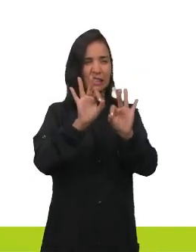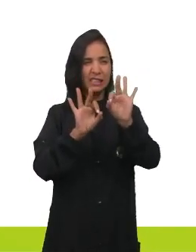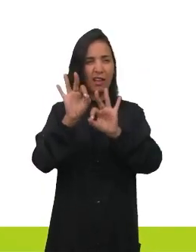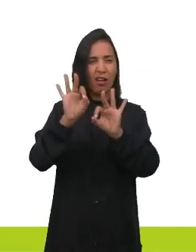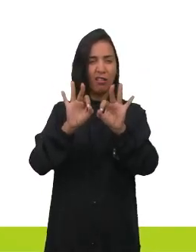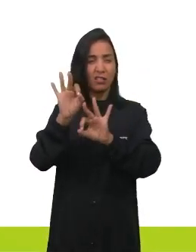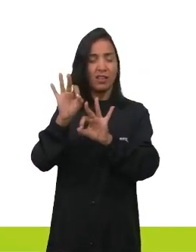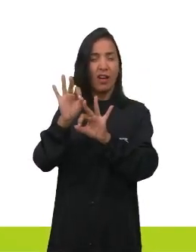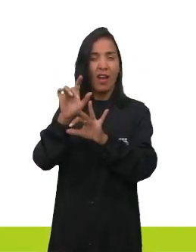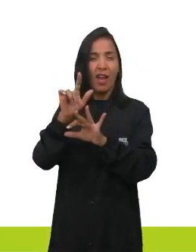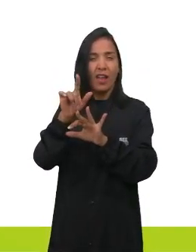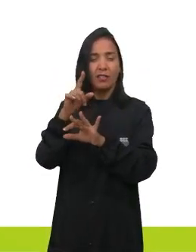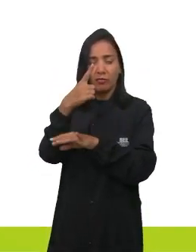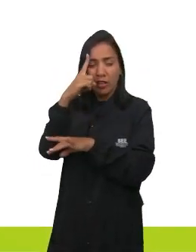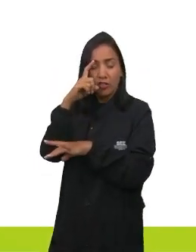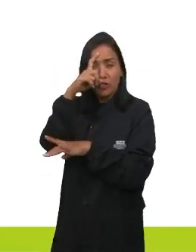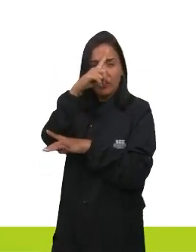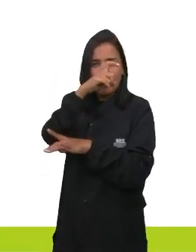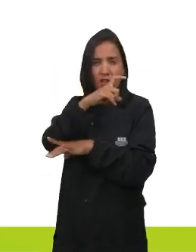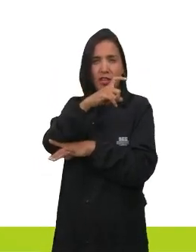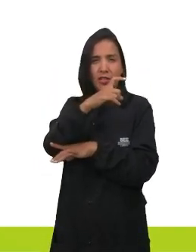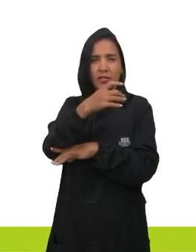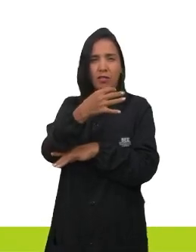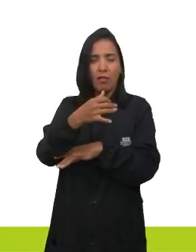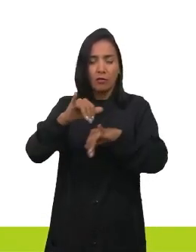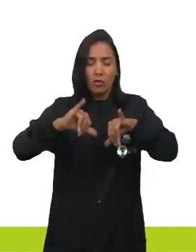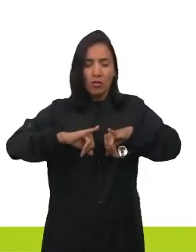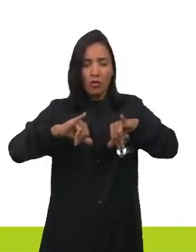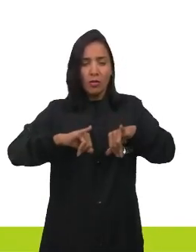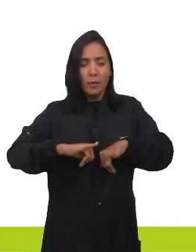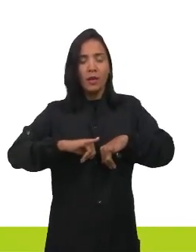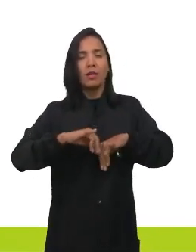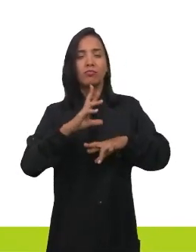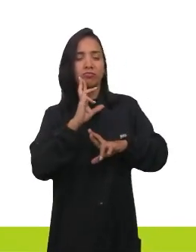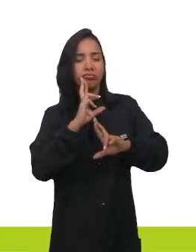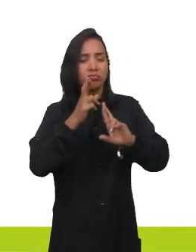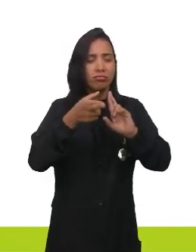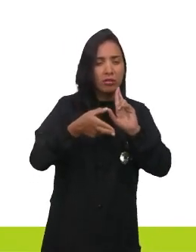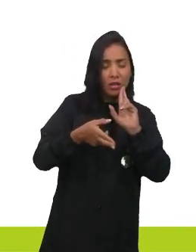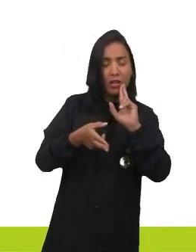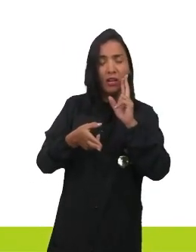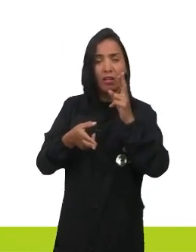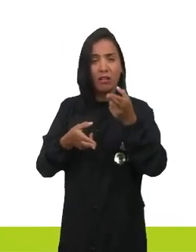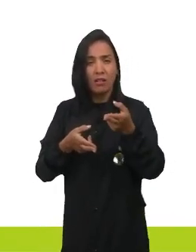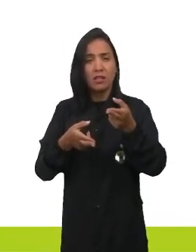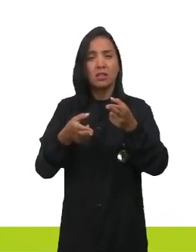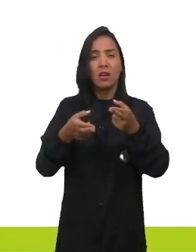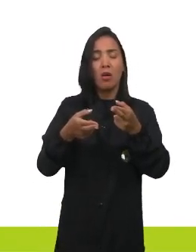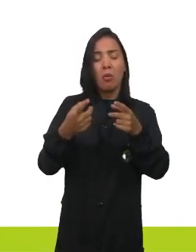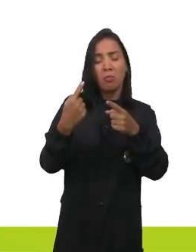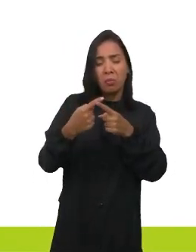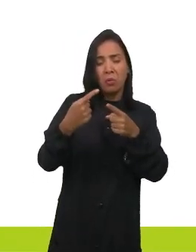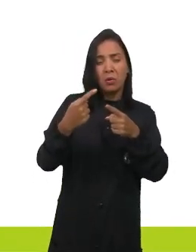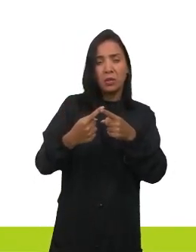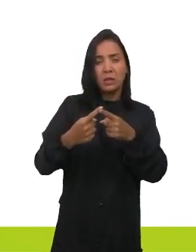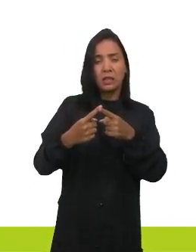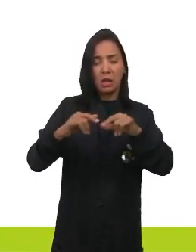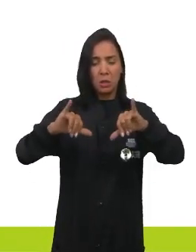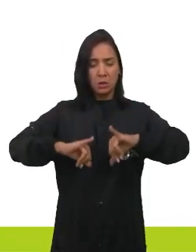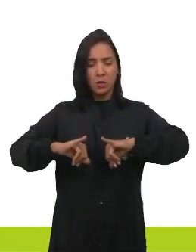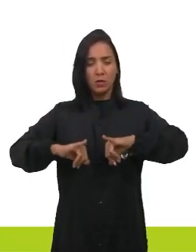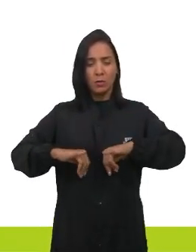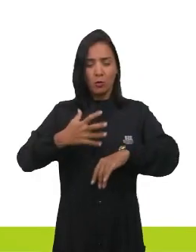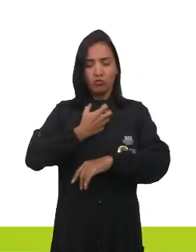impressões, de todos os lamentos que a tortura e a injustiça podem arrancar a gargantas